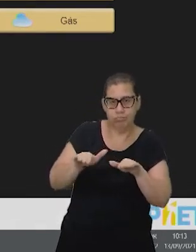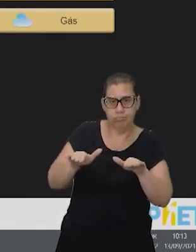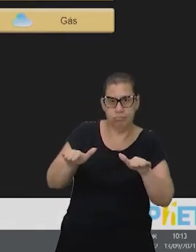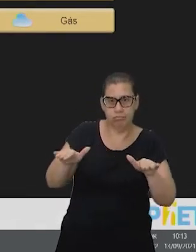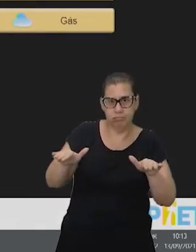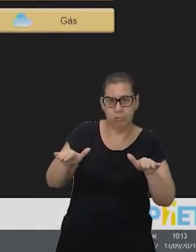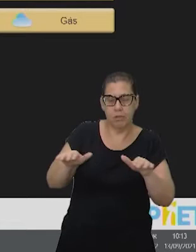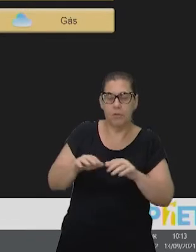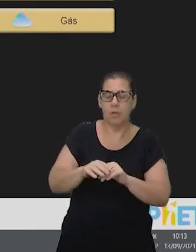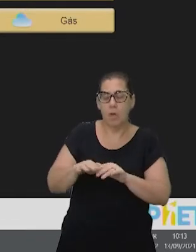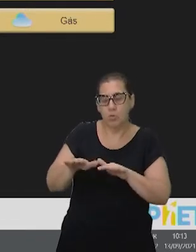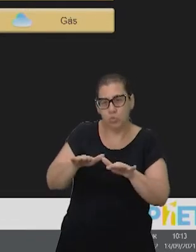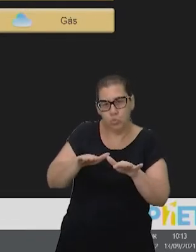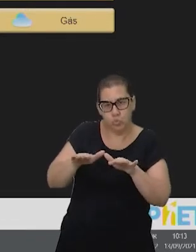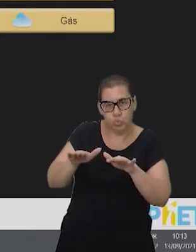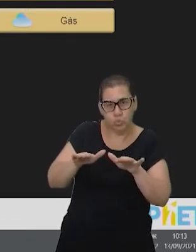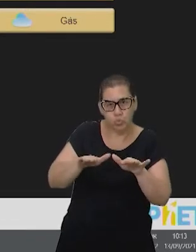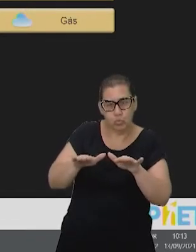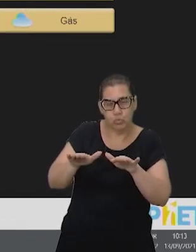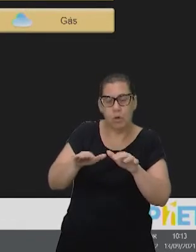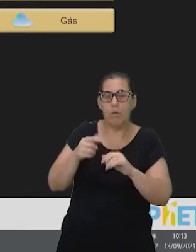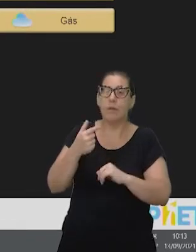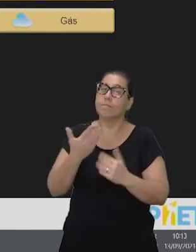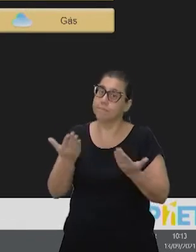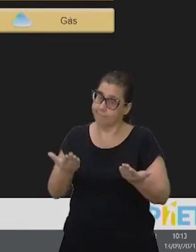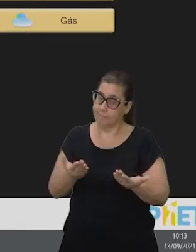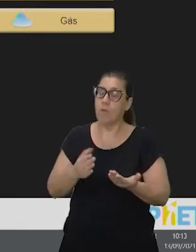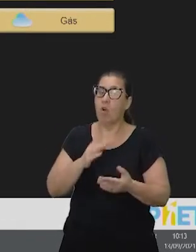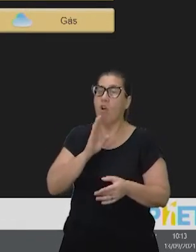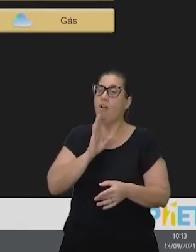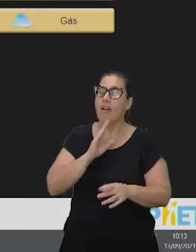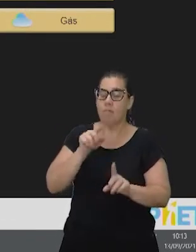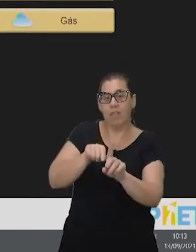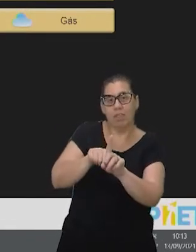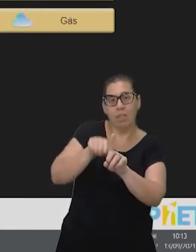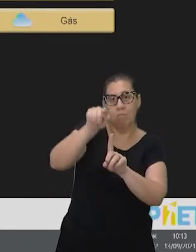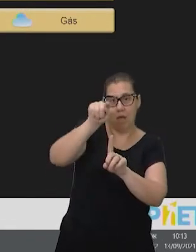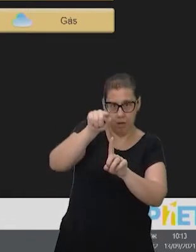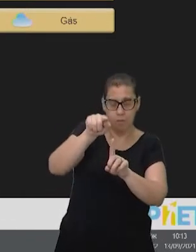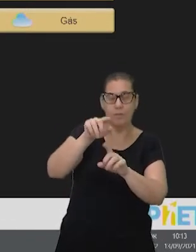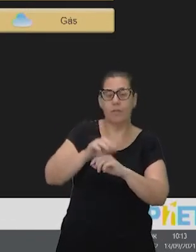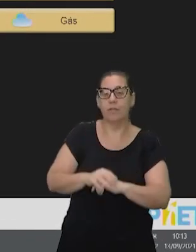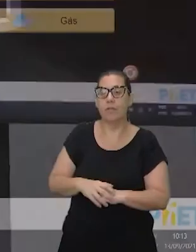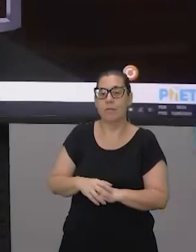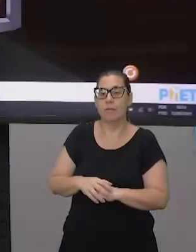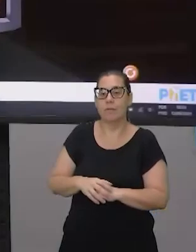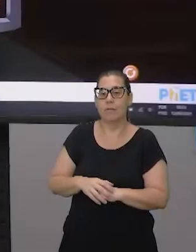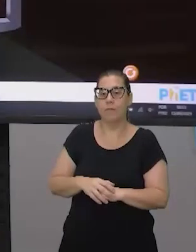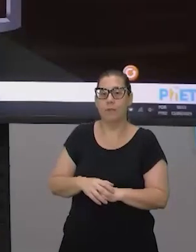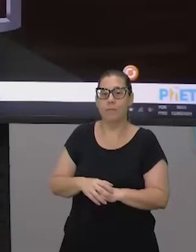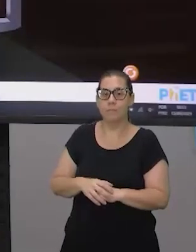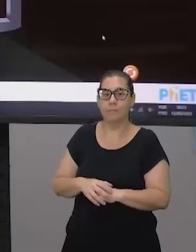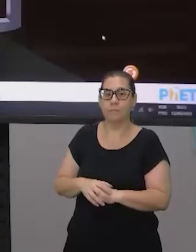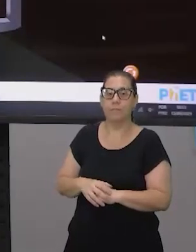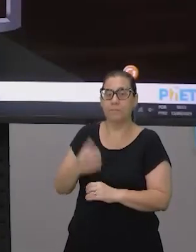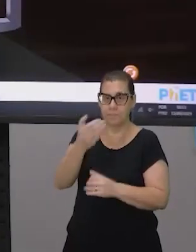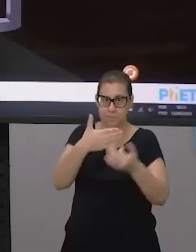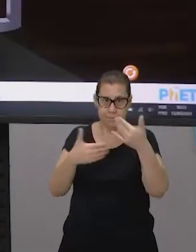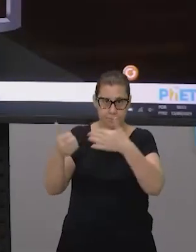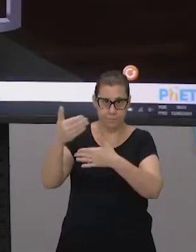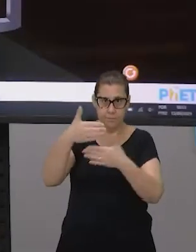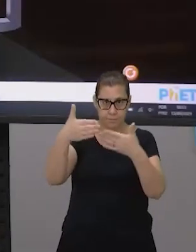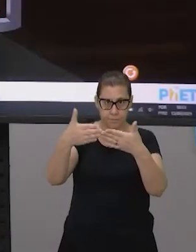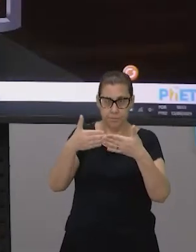de agitação menor. É isso que a gente conhece como temperatura. Né? Pode voltar aqui para mim também e para os slides, por